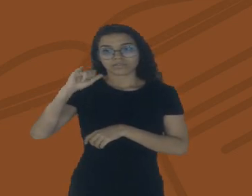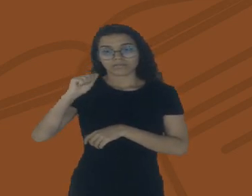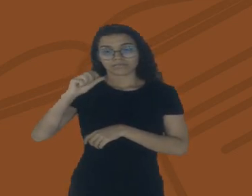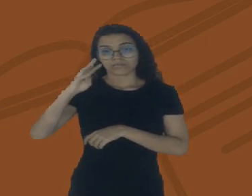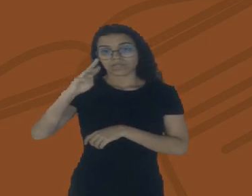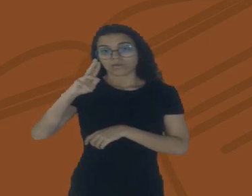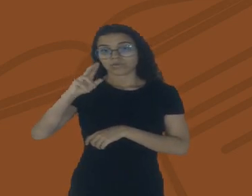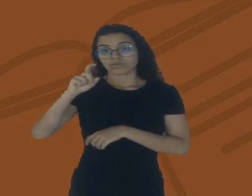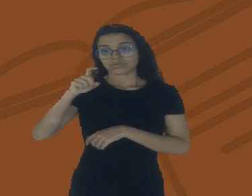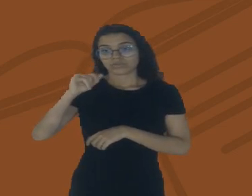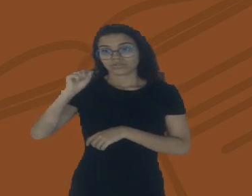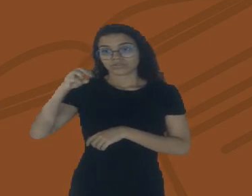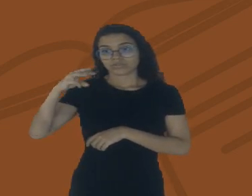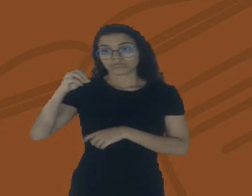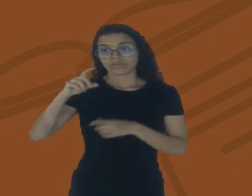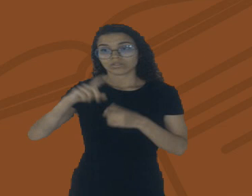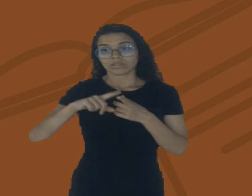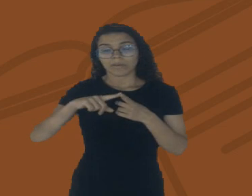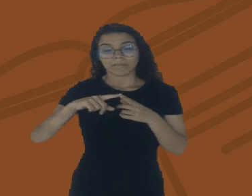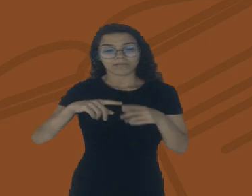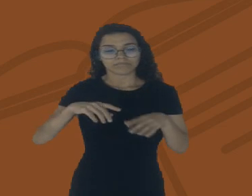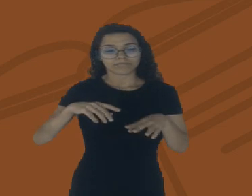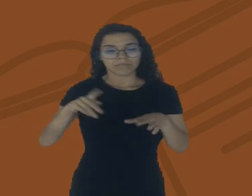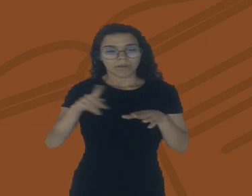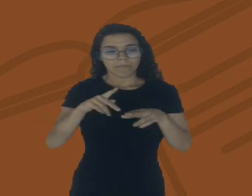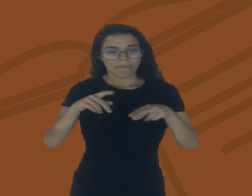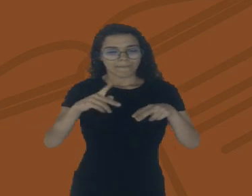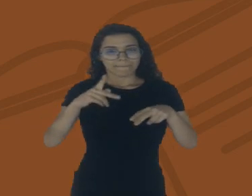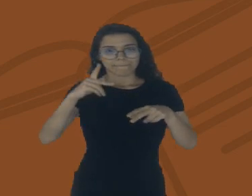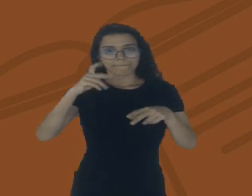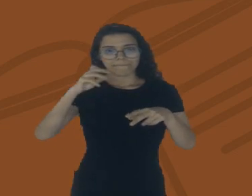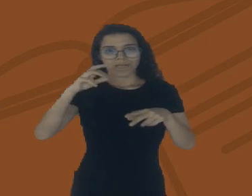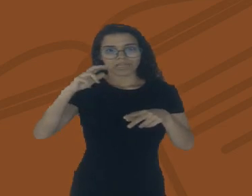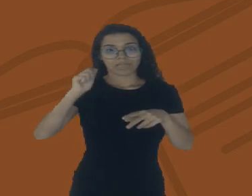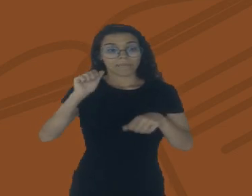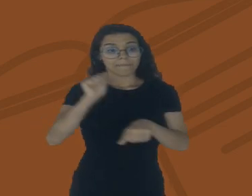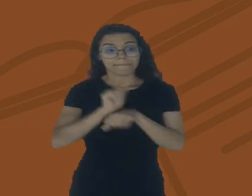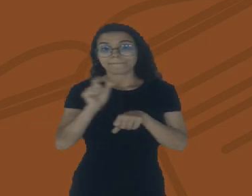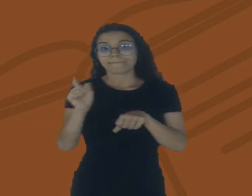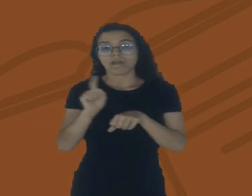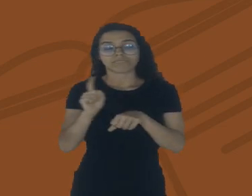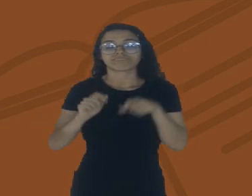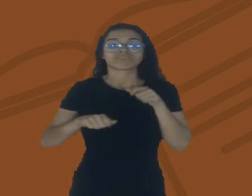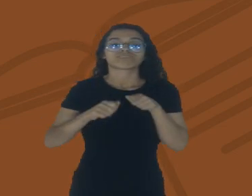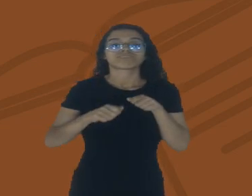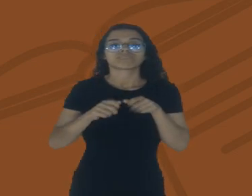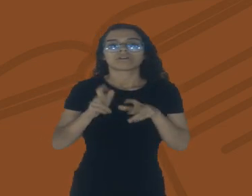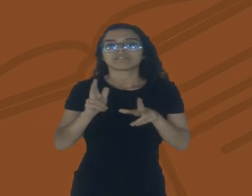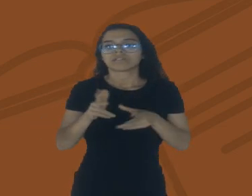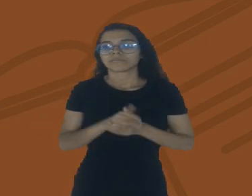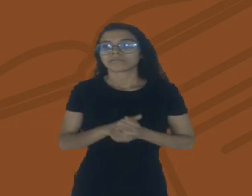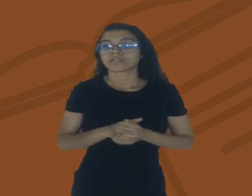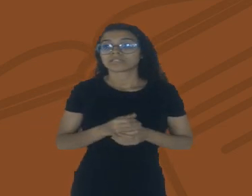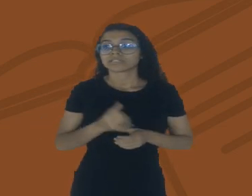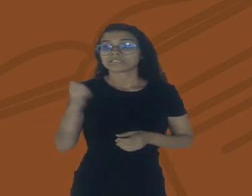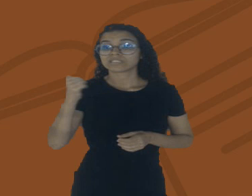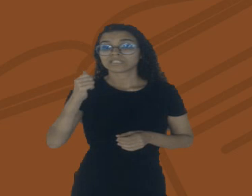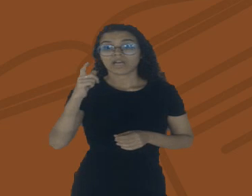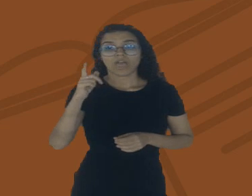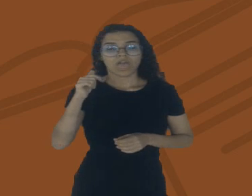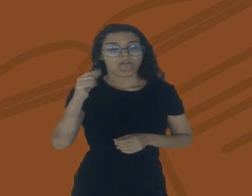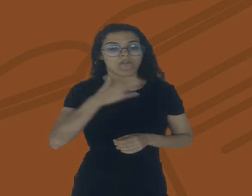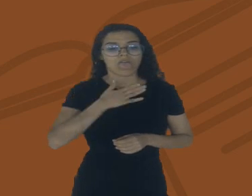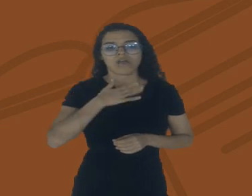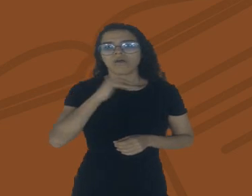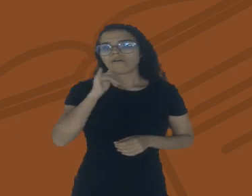bruxismo e síndrome das pernas inquietas. Então, são tipos de distúrbios que só são diagnosticados não por mim, não por